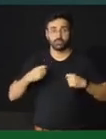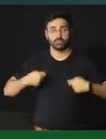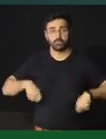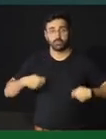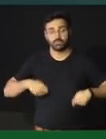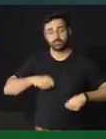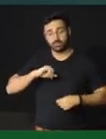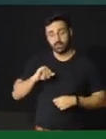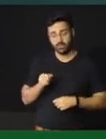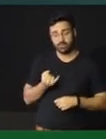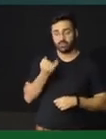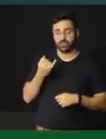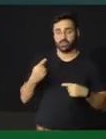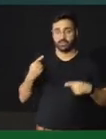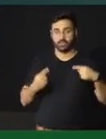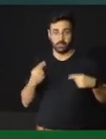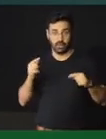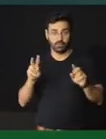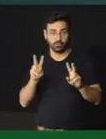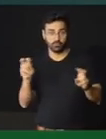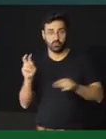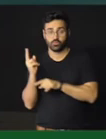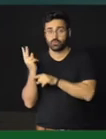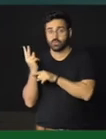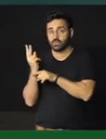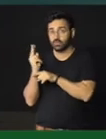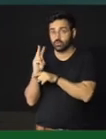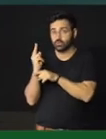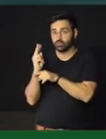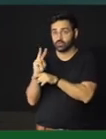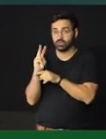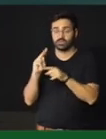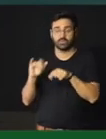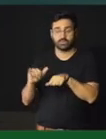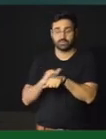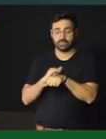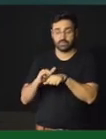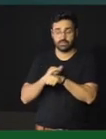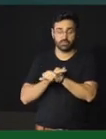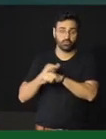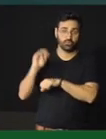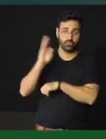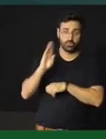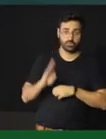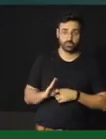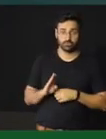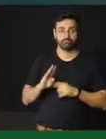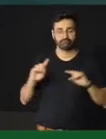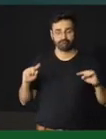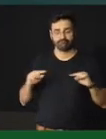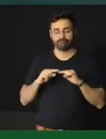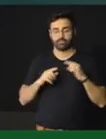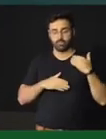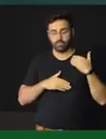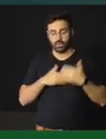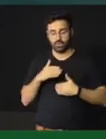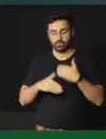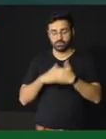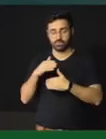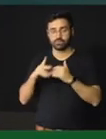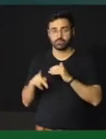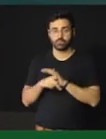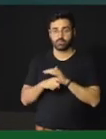debate do hidrogênio eh estratégico e a posição estratégica do Brasil nesse processo de